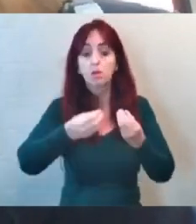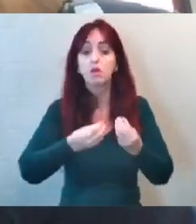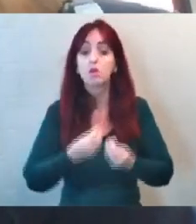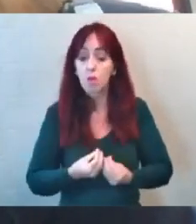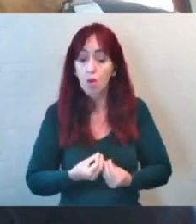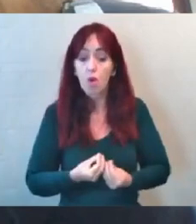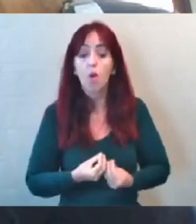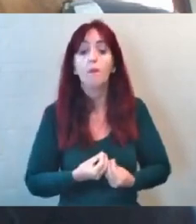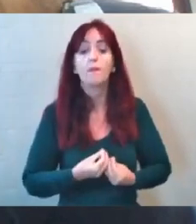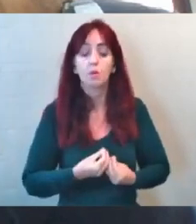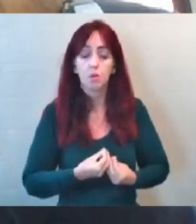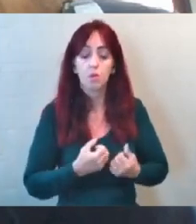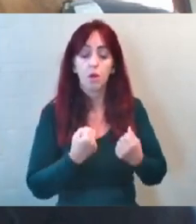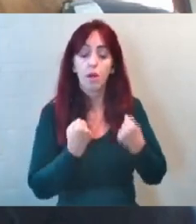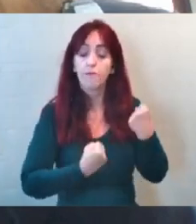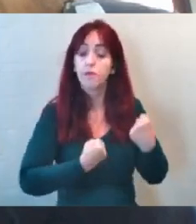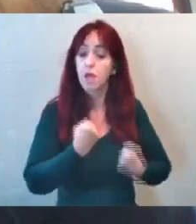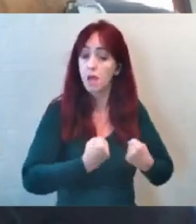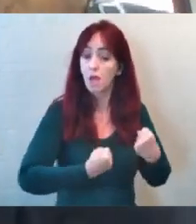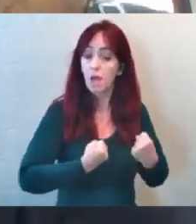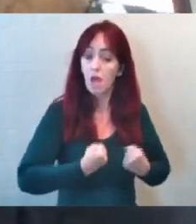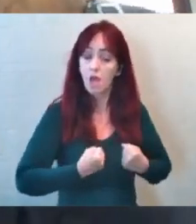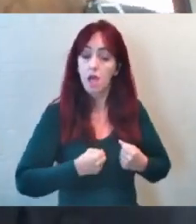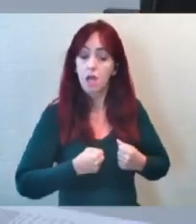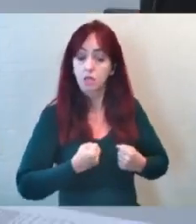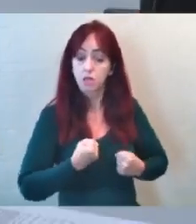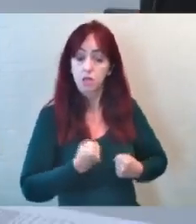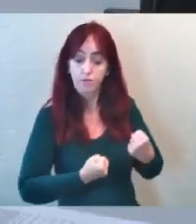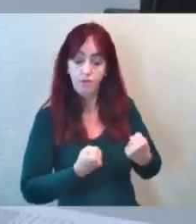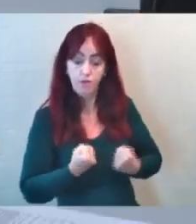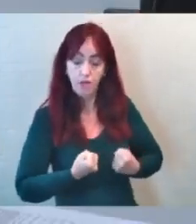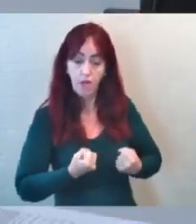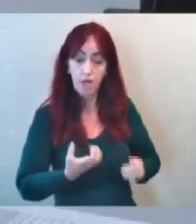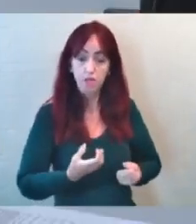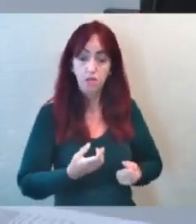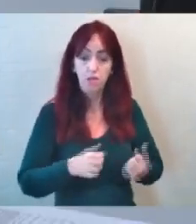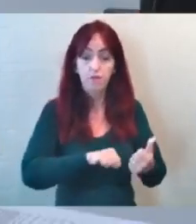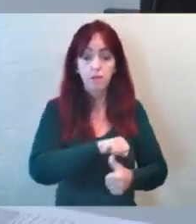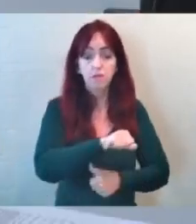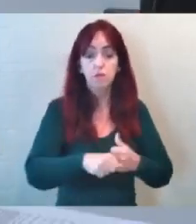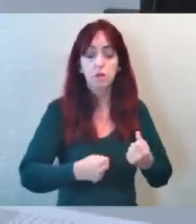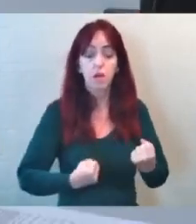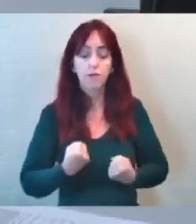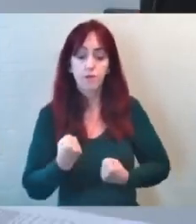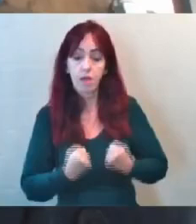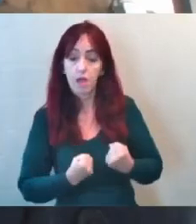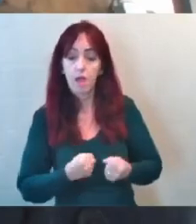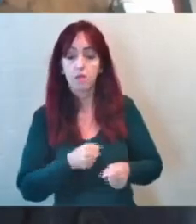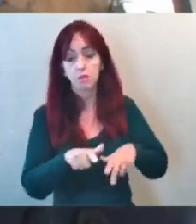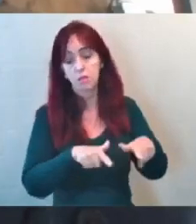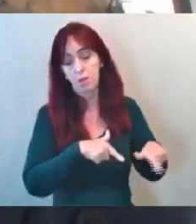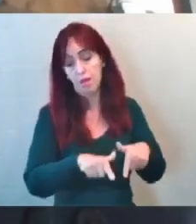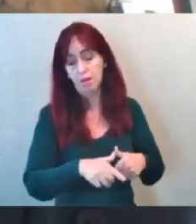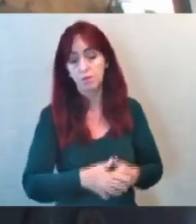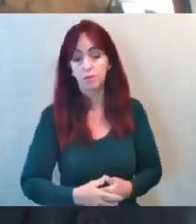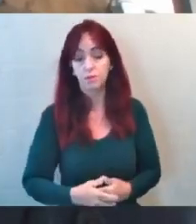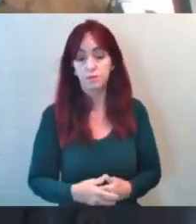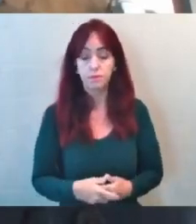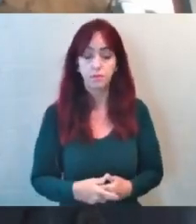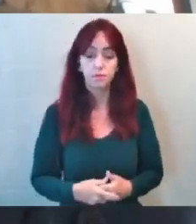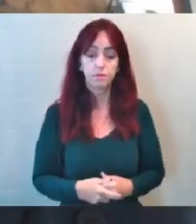Falhou. André, estou achando que vocês vão ter que sair e entrar em viagens, de... né? Aquilo que foi convertido em